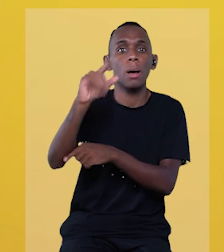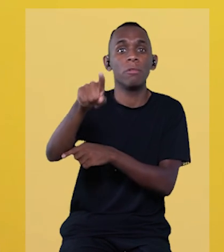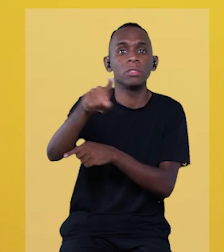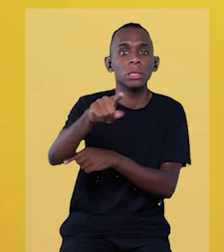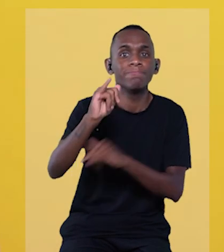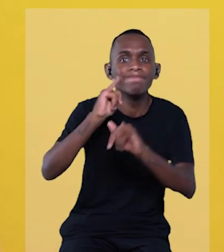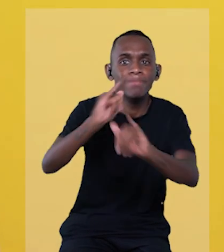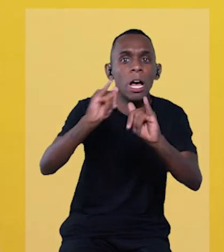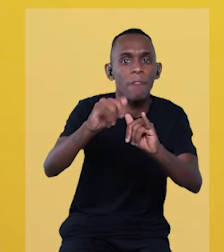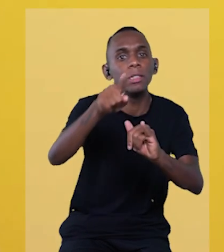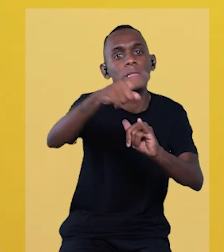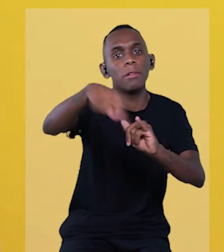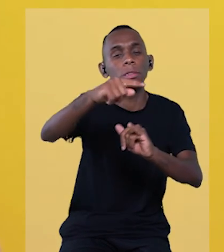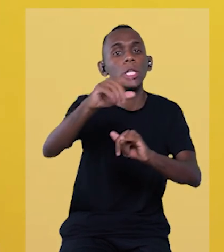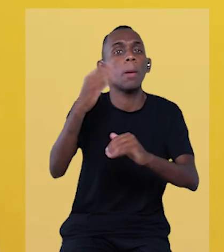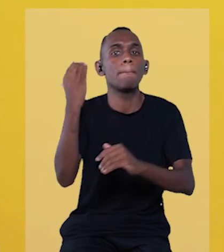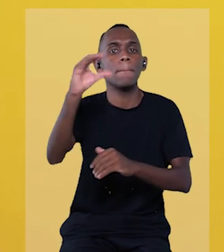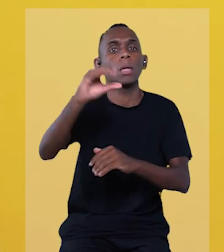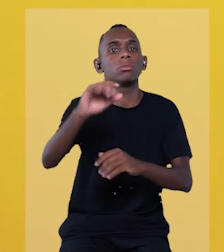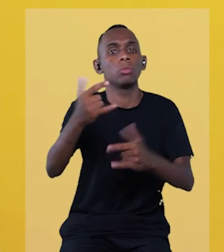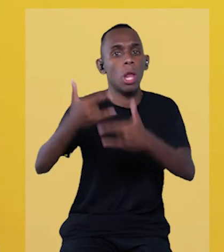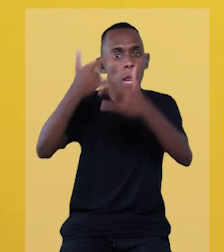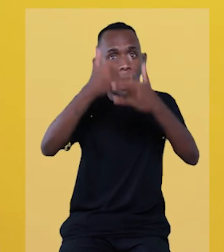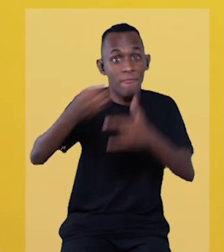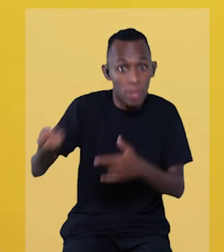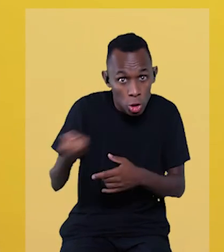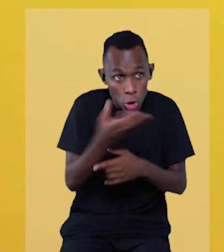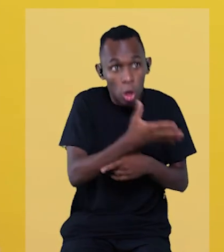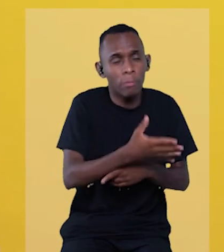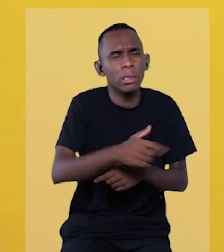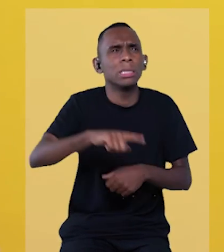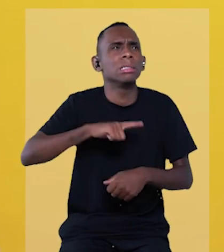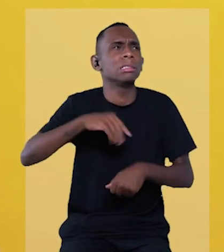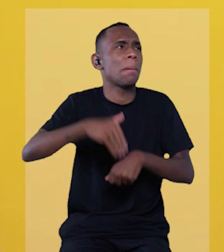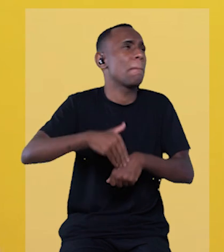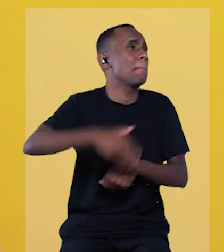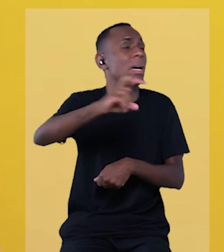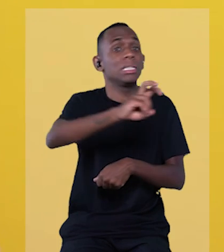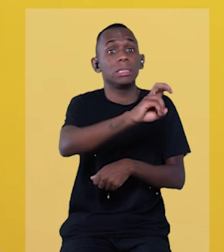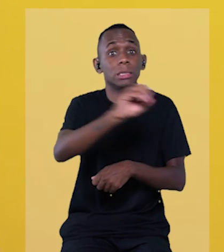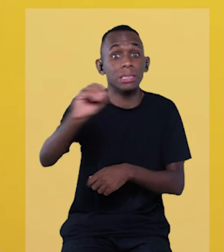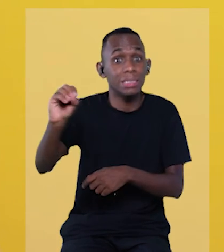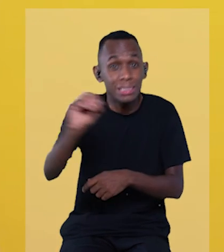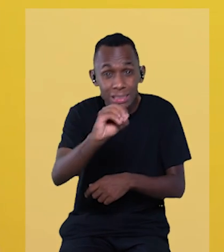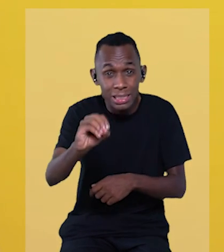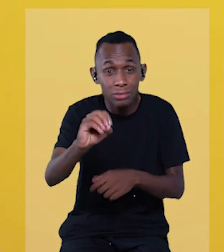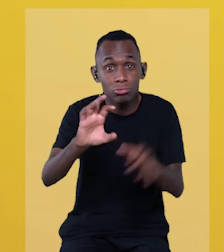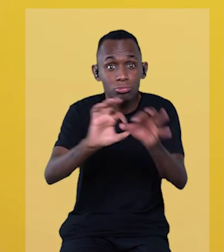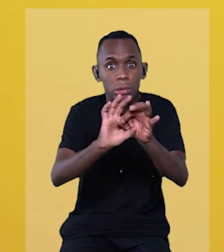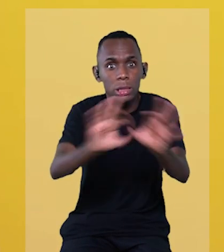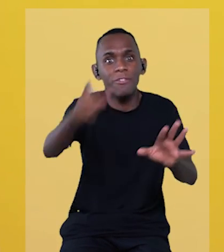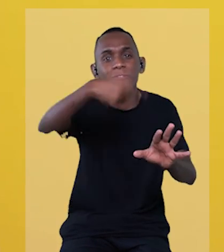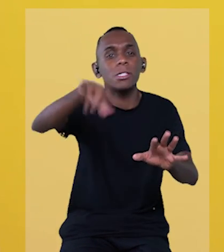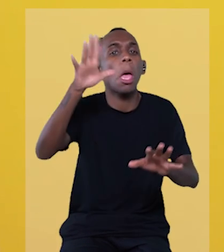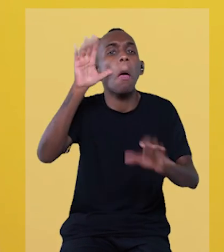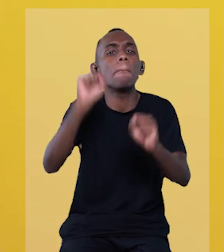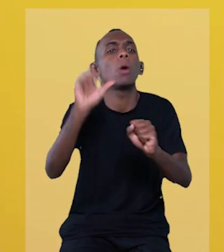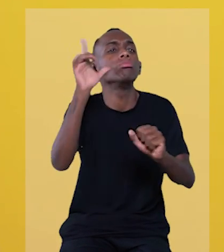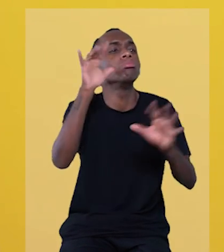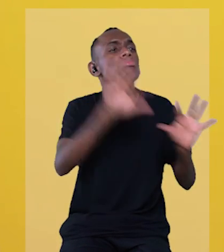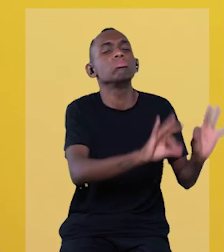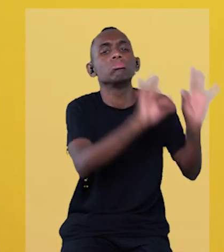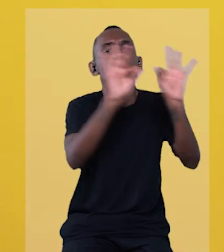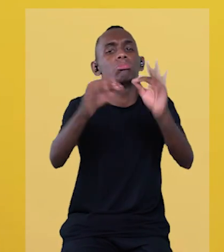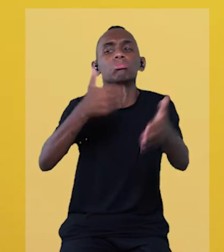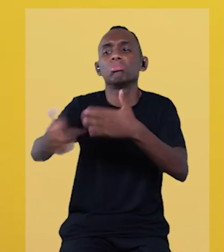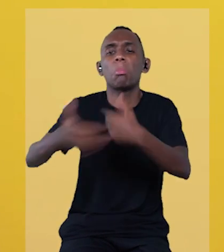ser notificado quando novos programas como esse entrar no ar. A gente tem mais de 500 disponíveis aqui no canal, que